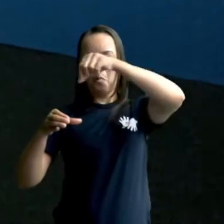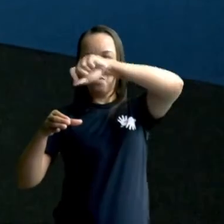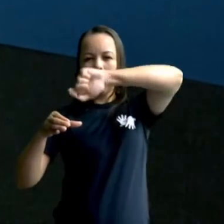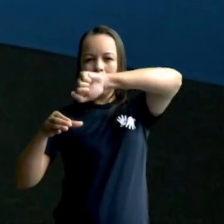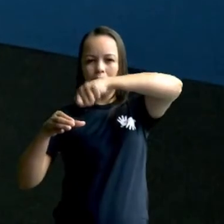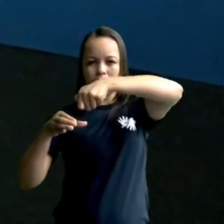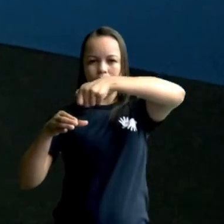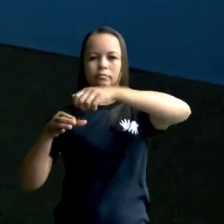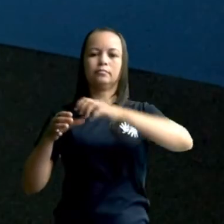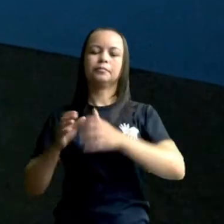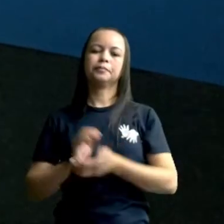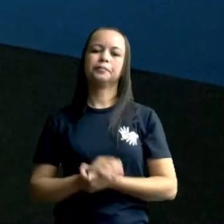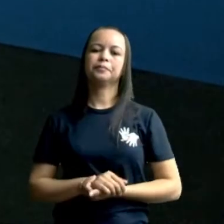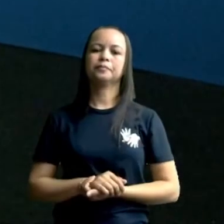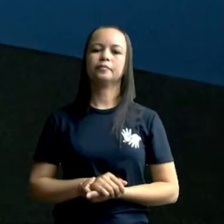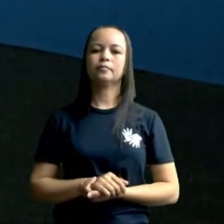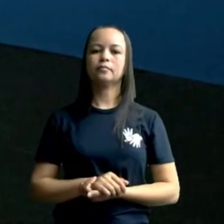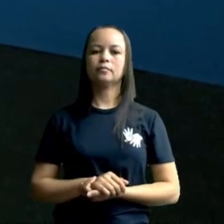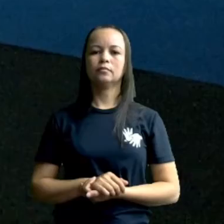limão.